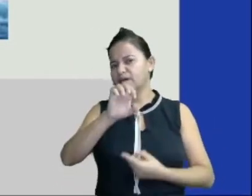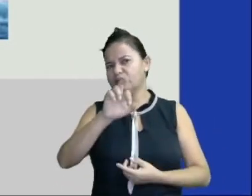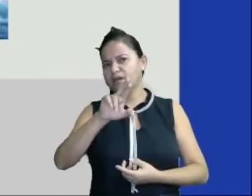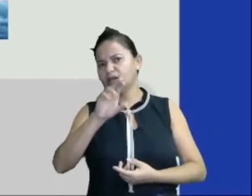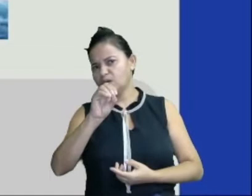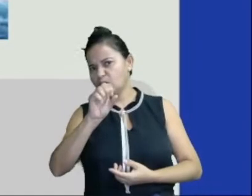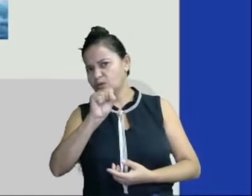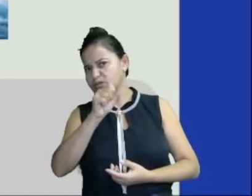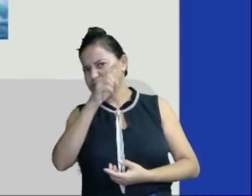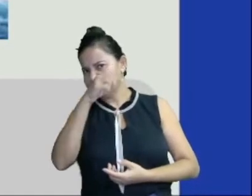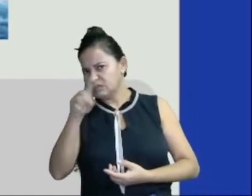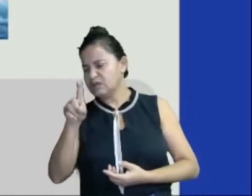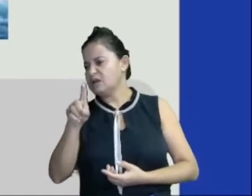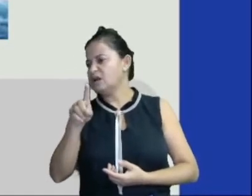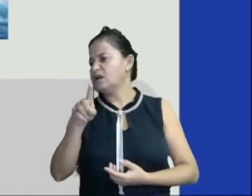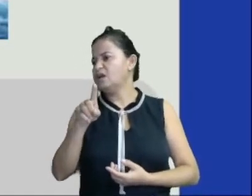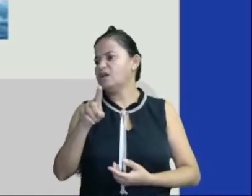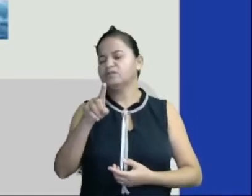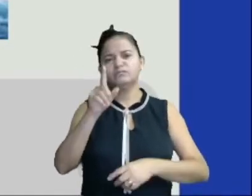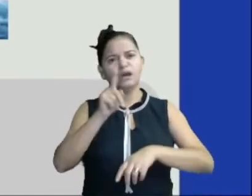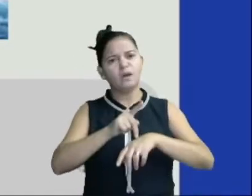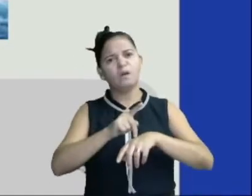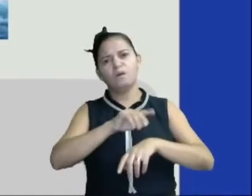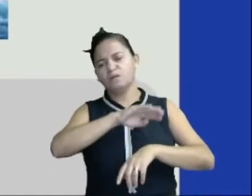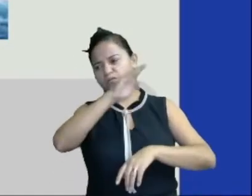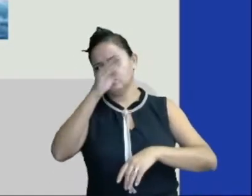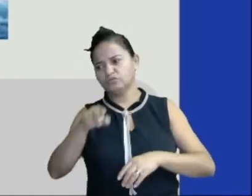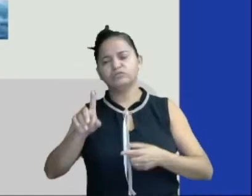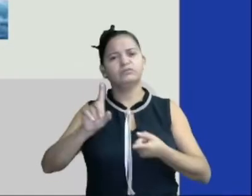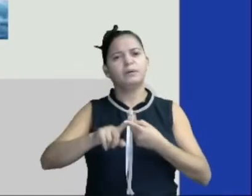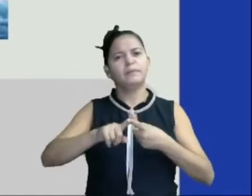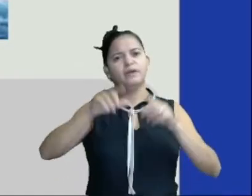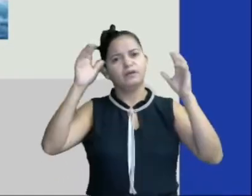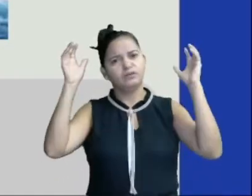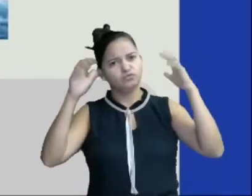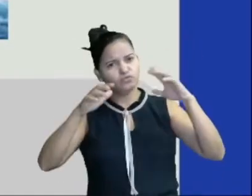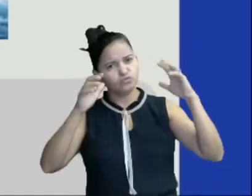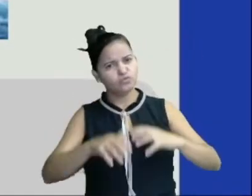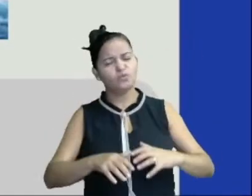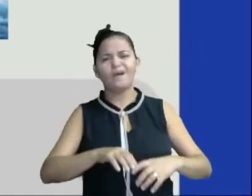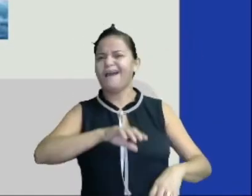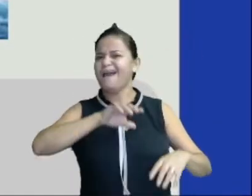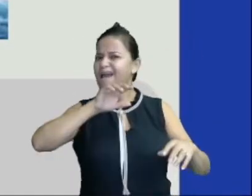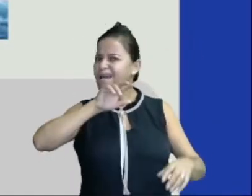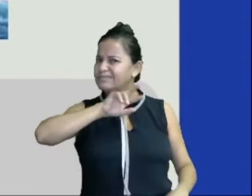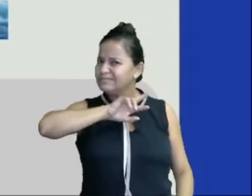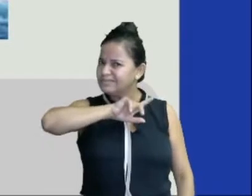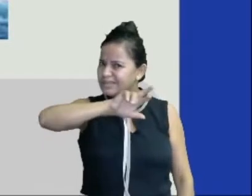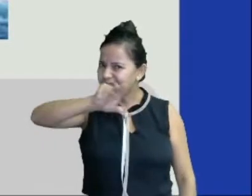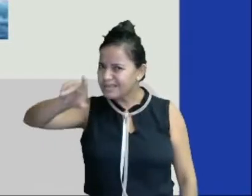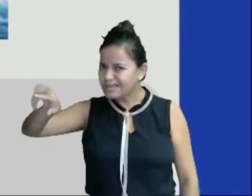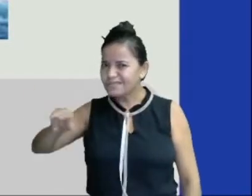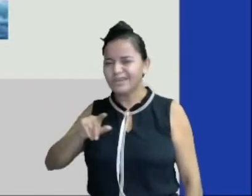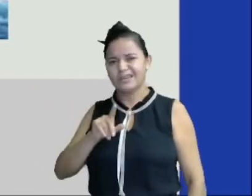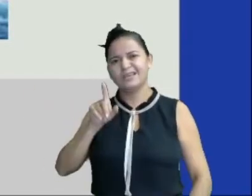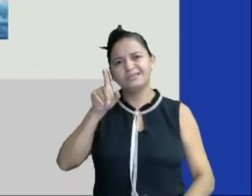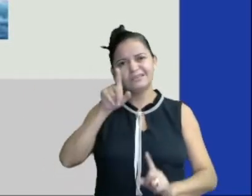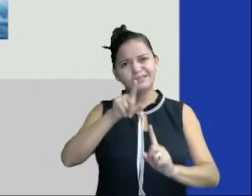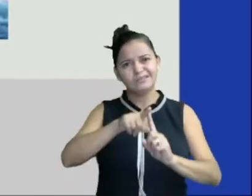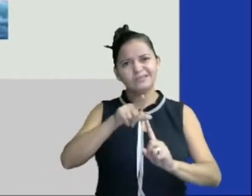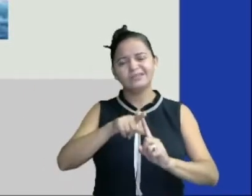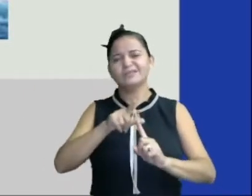rochas, assim também como a chuva. Portanto, observem que vários tipos de agentes erosivos